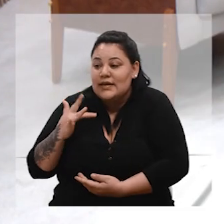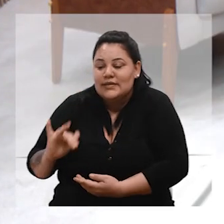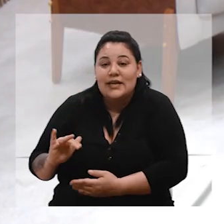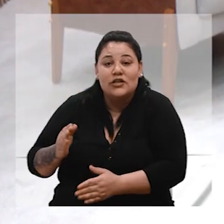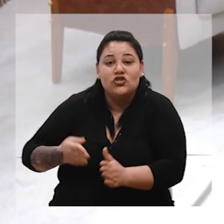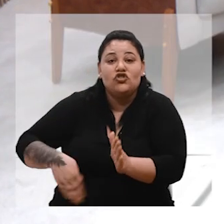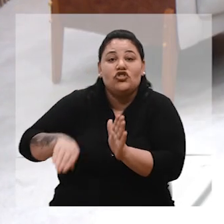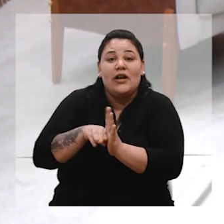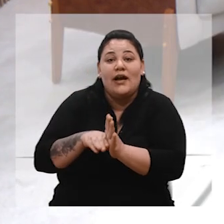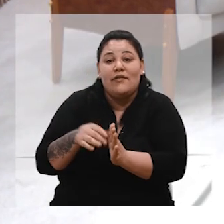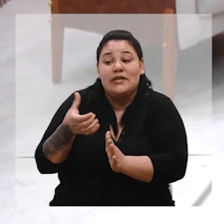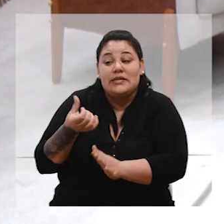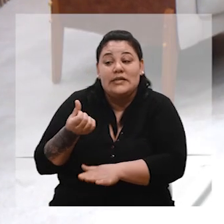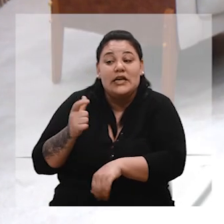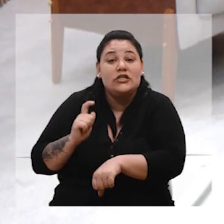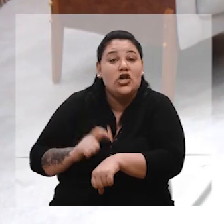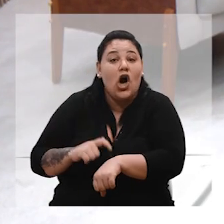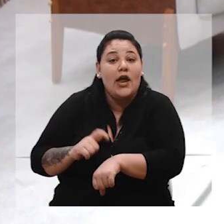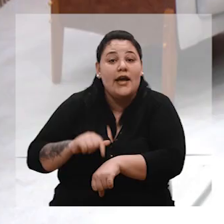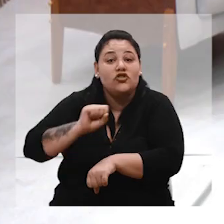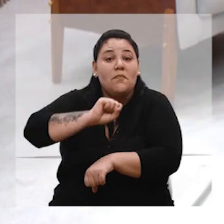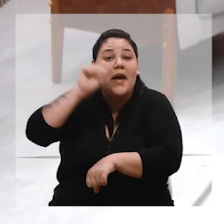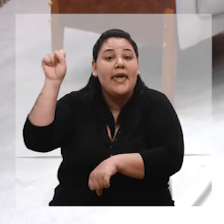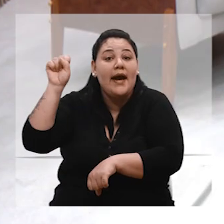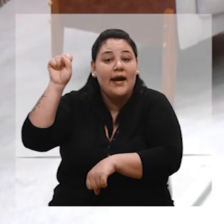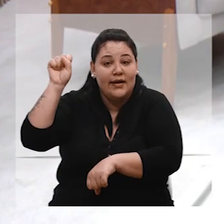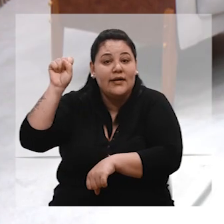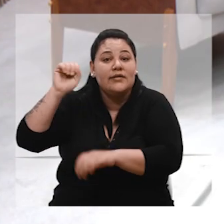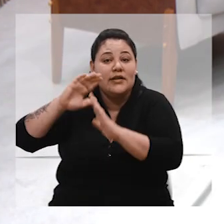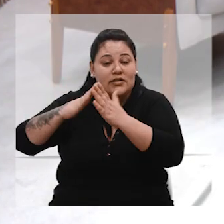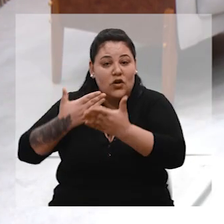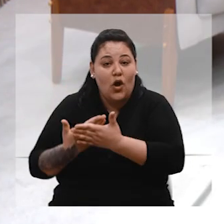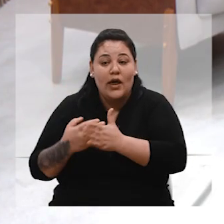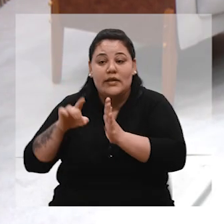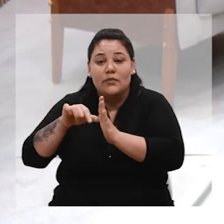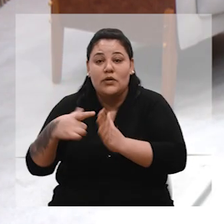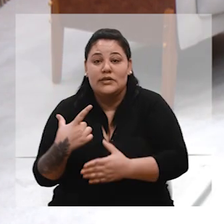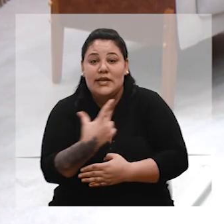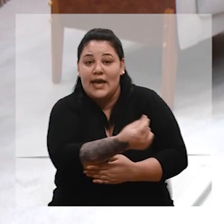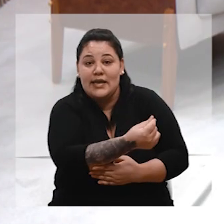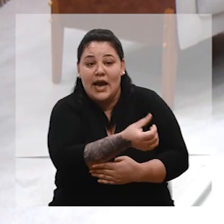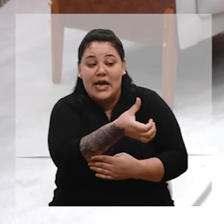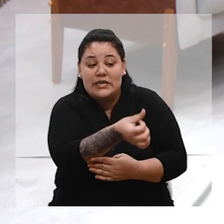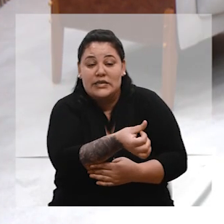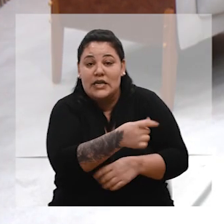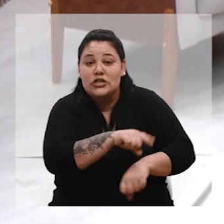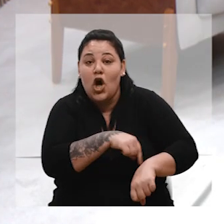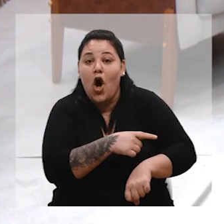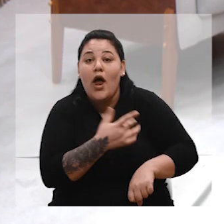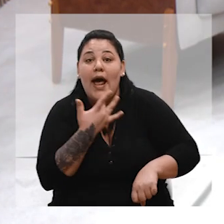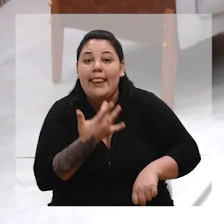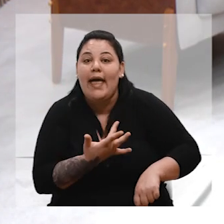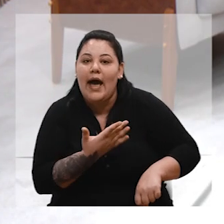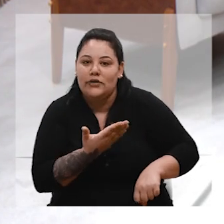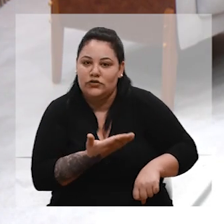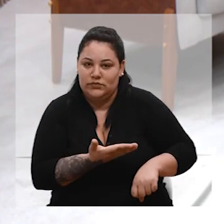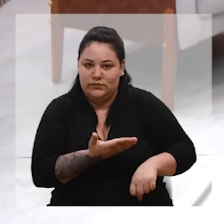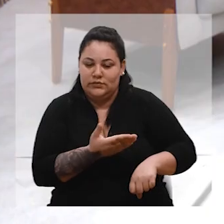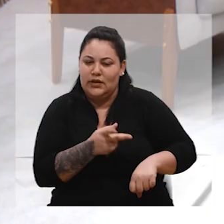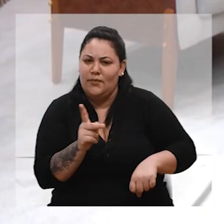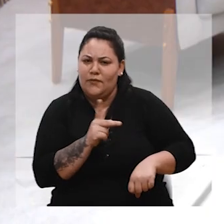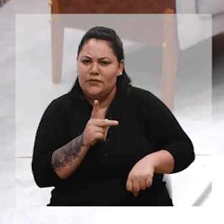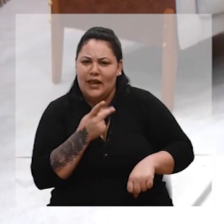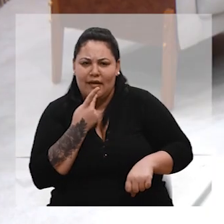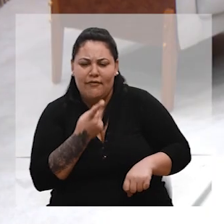Gaúcha, em que as crianças chegavam às 6 horas da manhã na escola e iam embora às 6 horas da